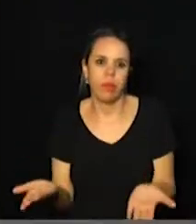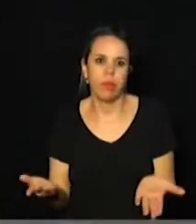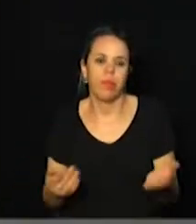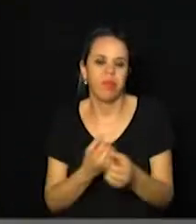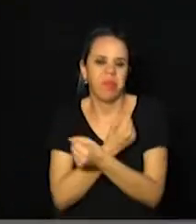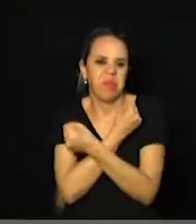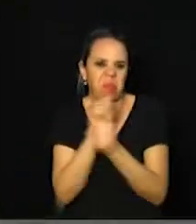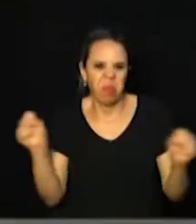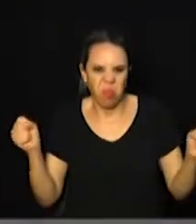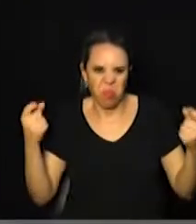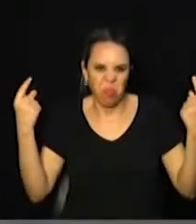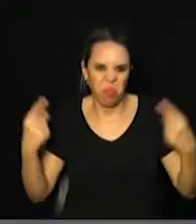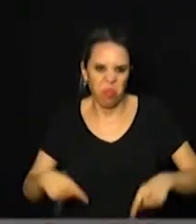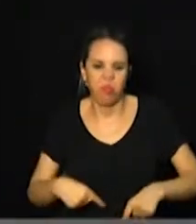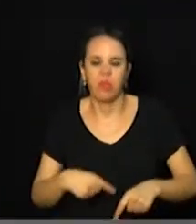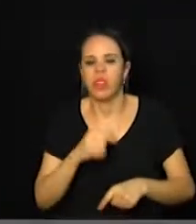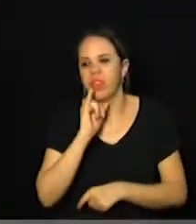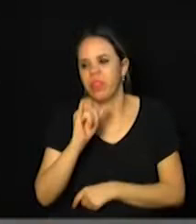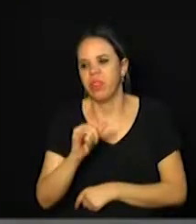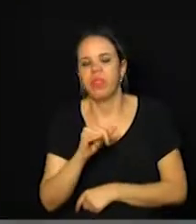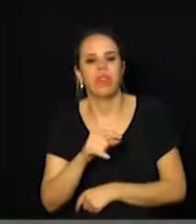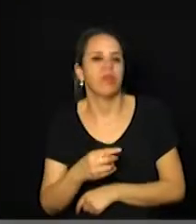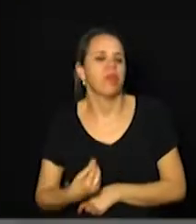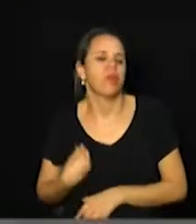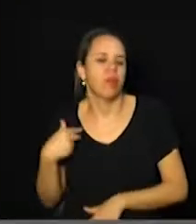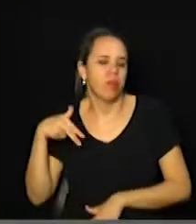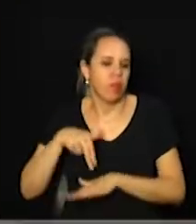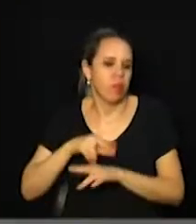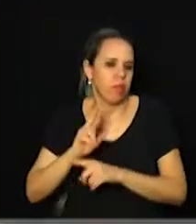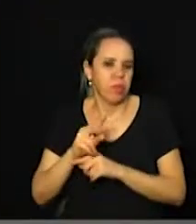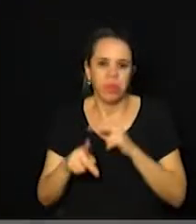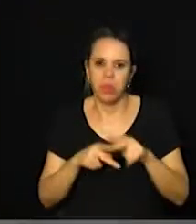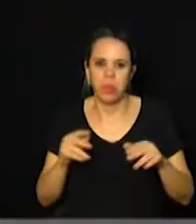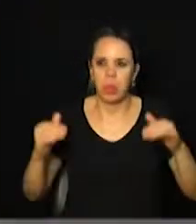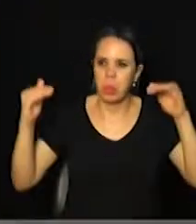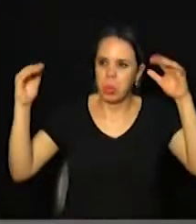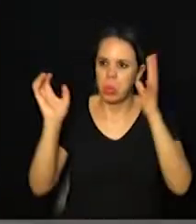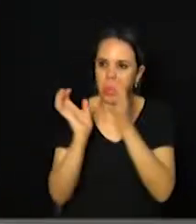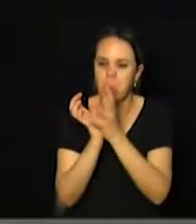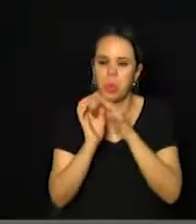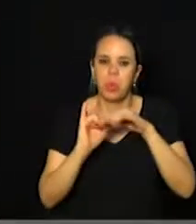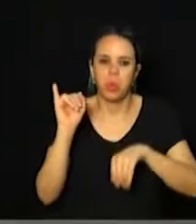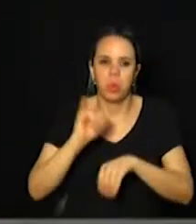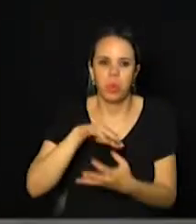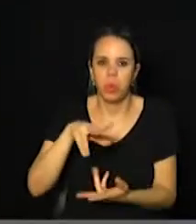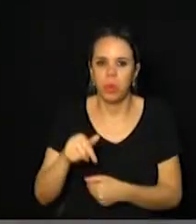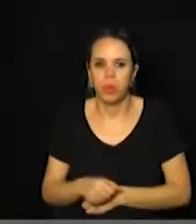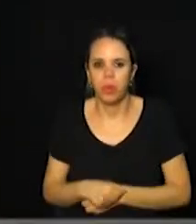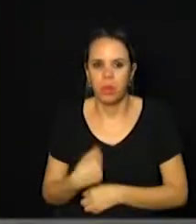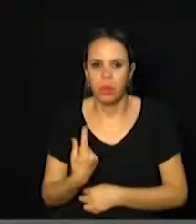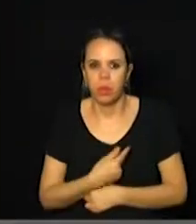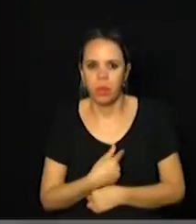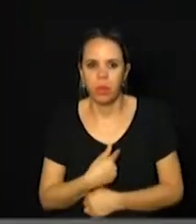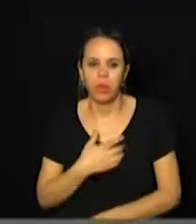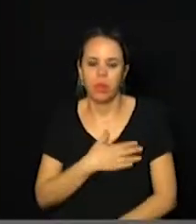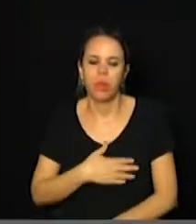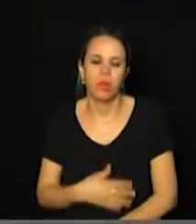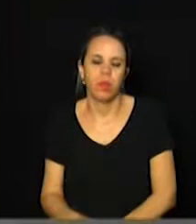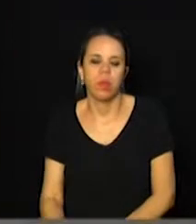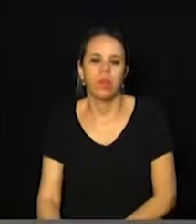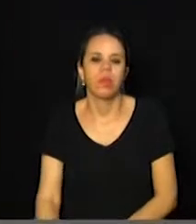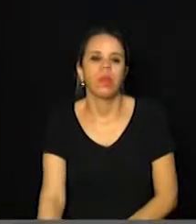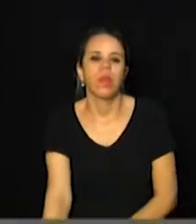aprovação dizer para ele que ele tá lá para representar o povo não os grandes grupo internacionais Então é isso que vai naquele negócio ali